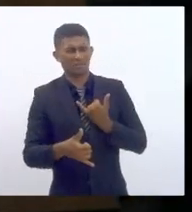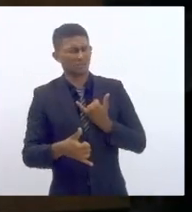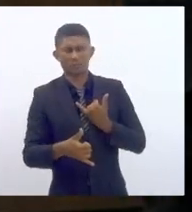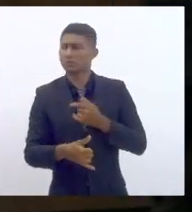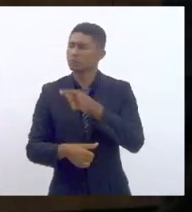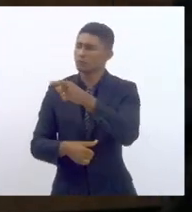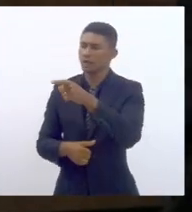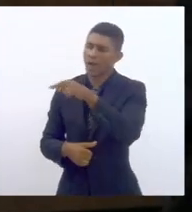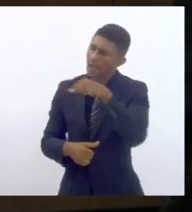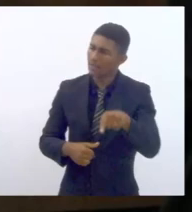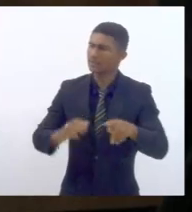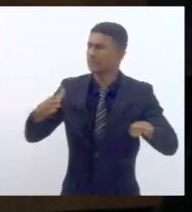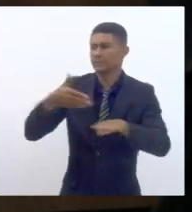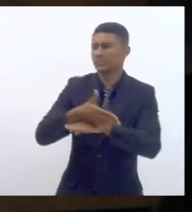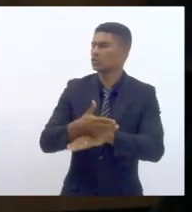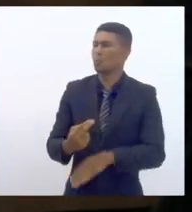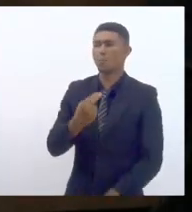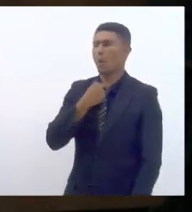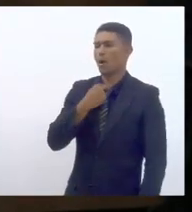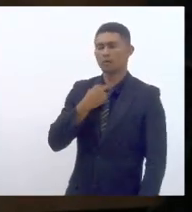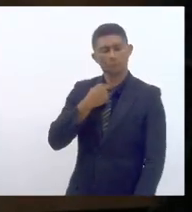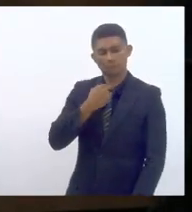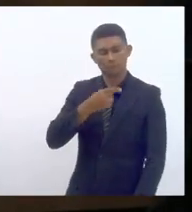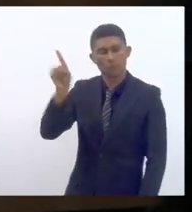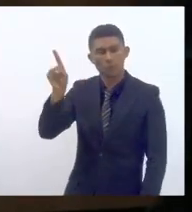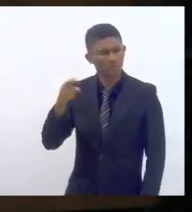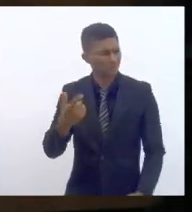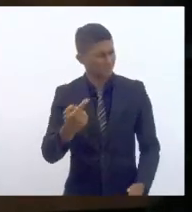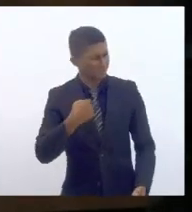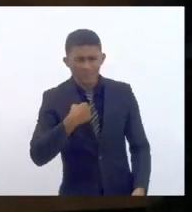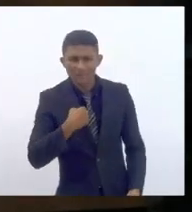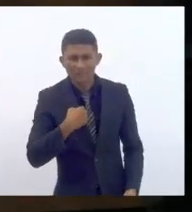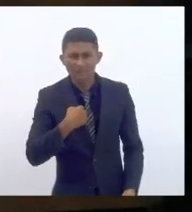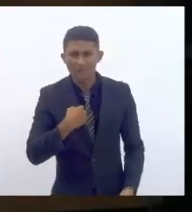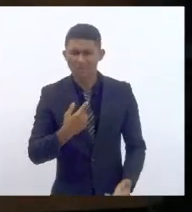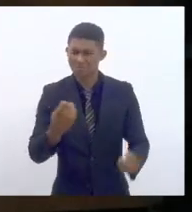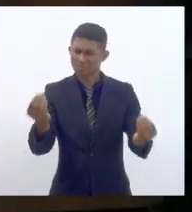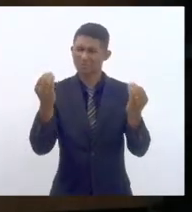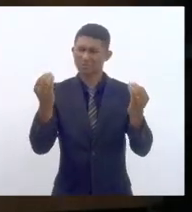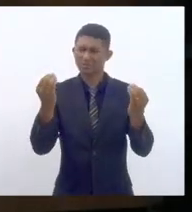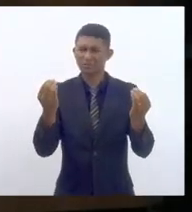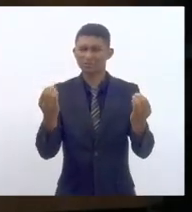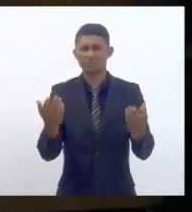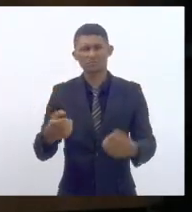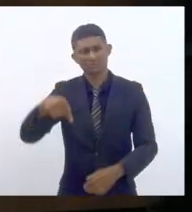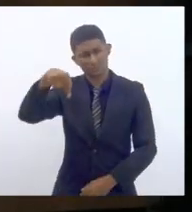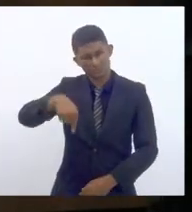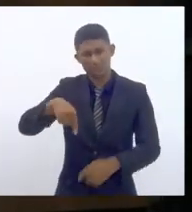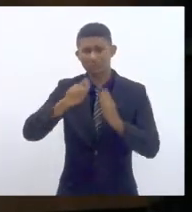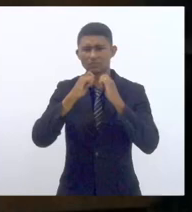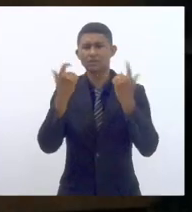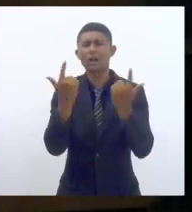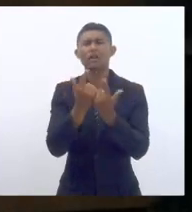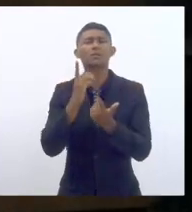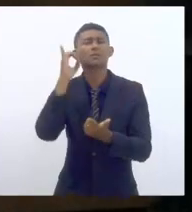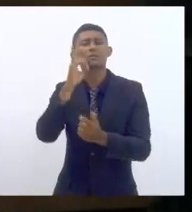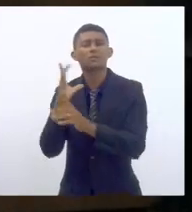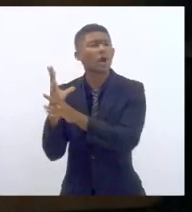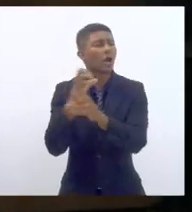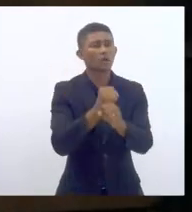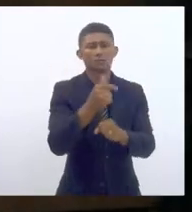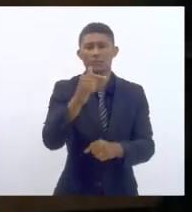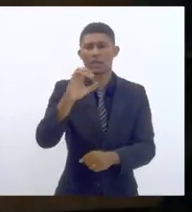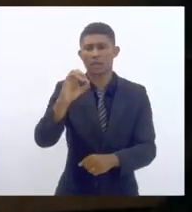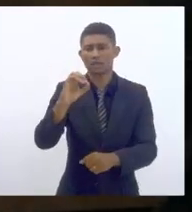para entrar num local, é um absurdo. O que está acontecendo nesta casa, nós somos 70 parlamentares. Se alguns